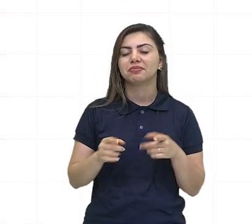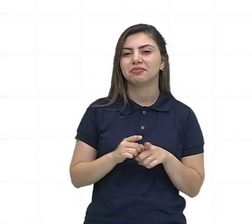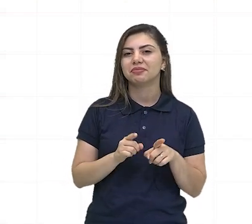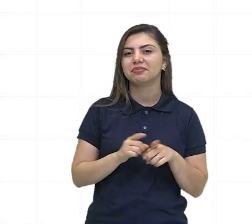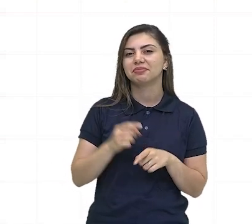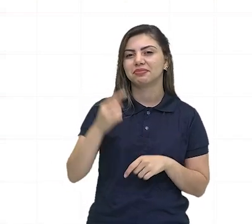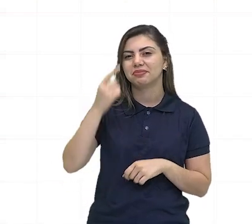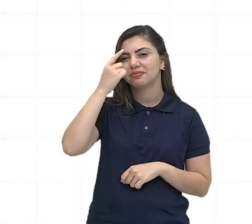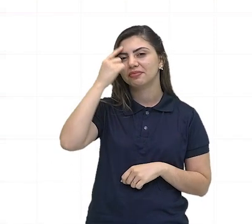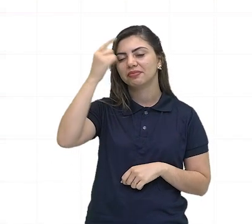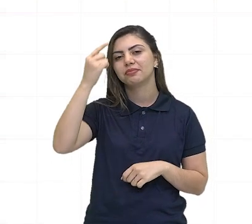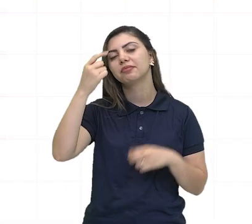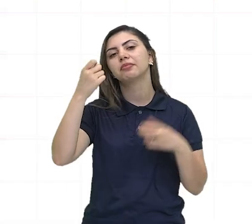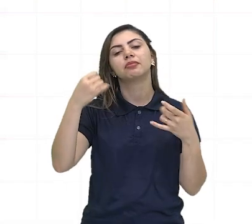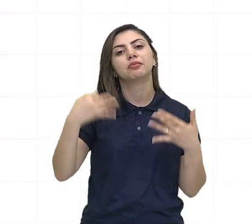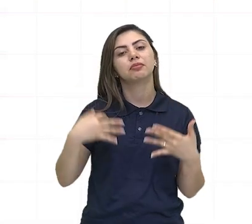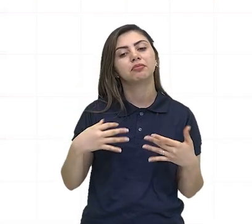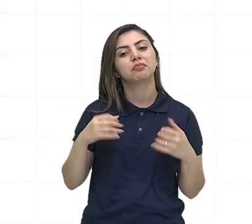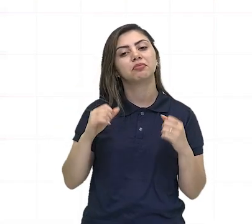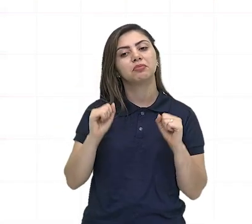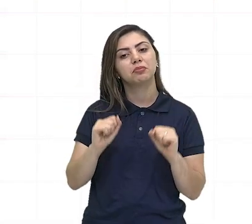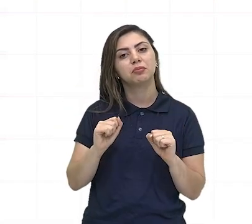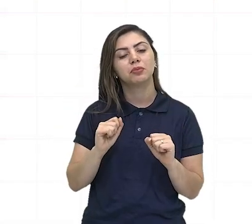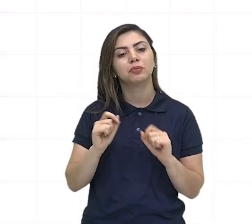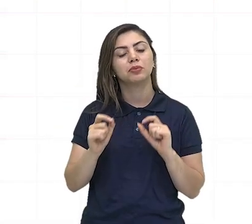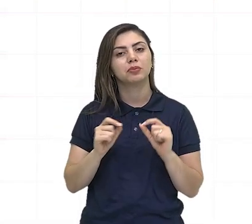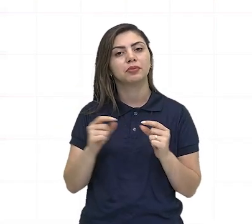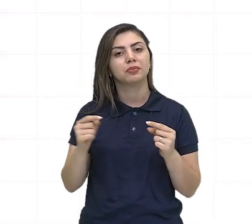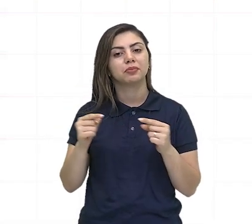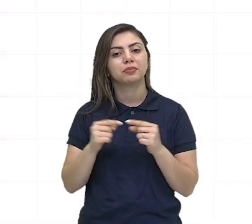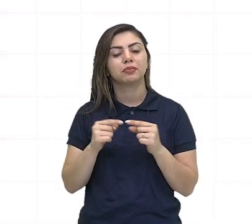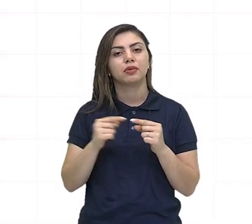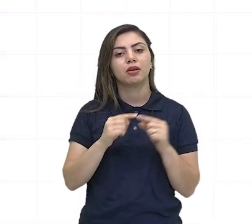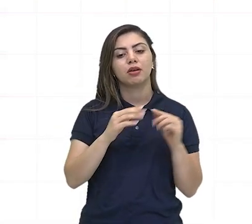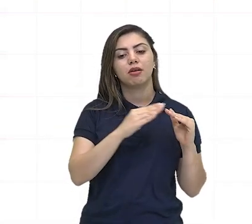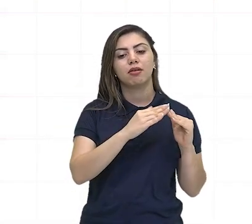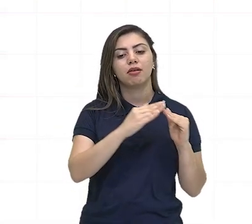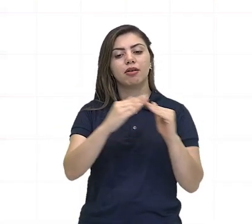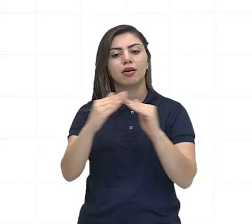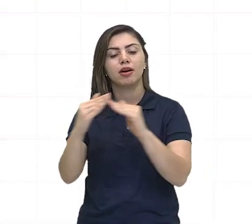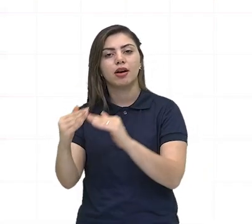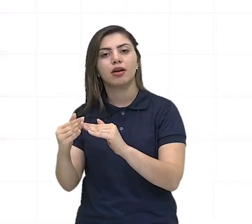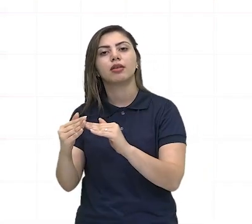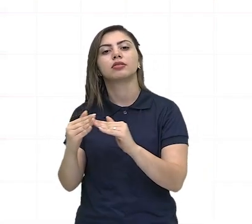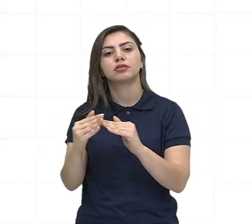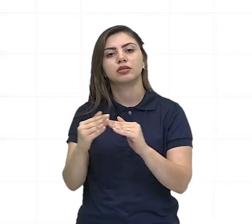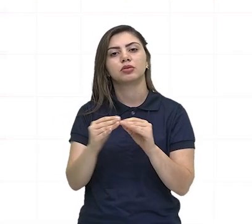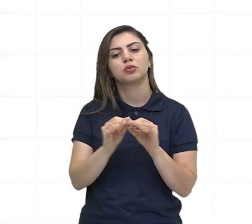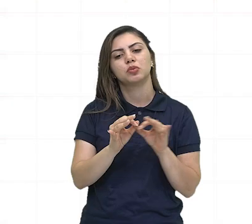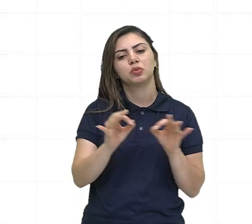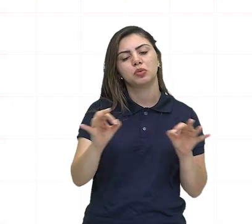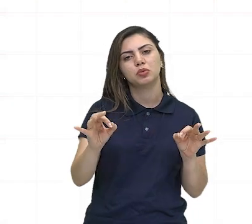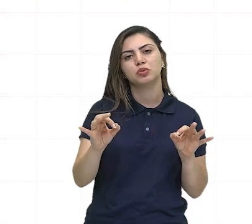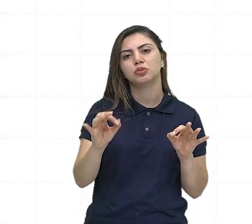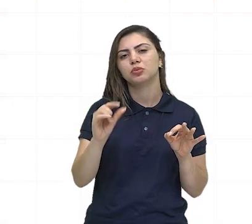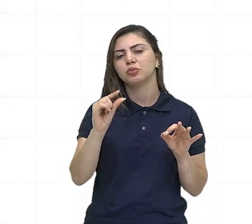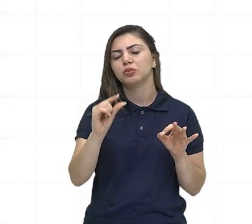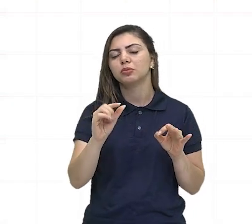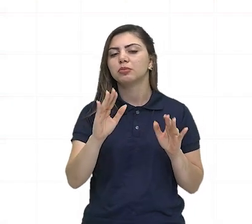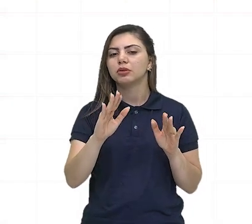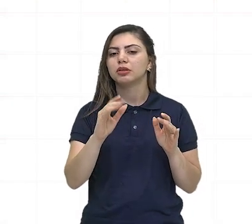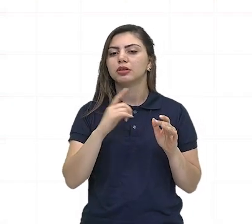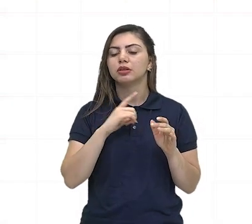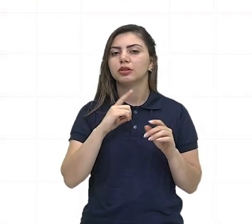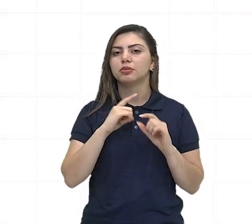para vocês, ela pode representar um conjunto de casas individuais, que elas são construídas